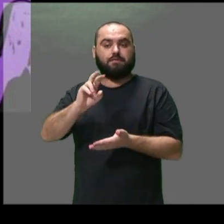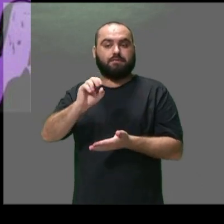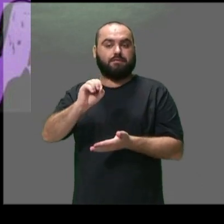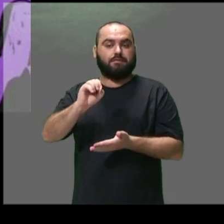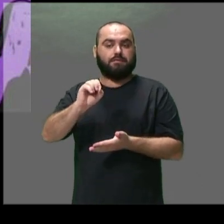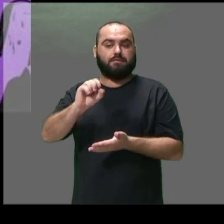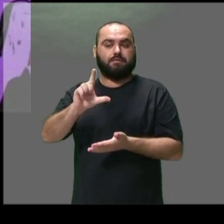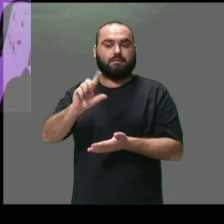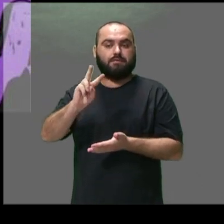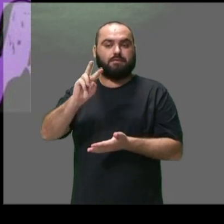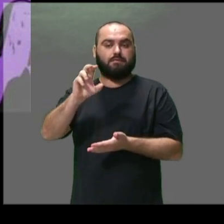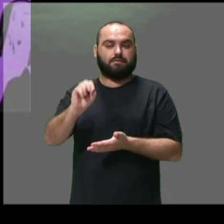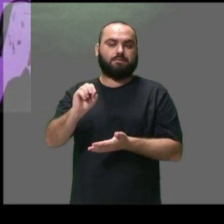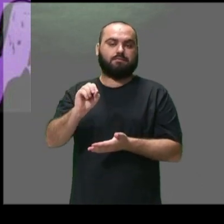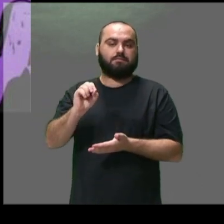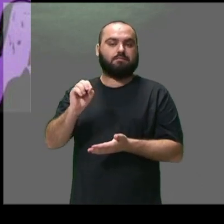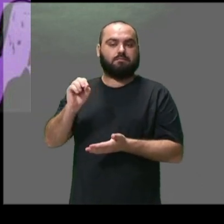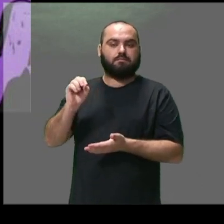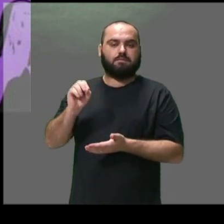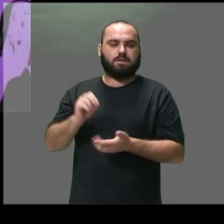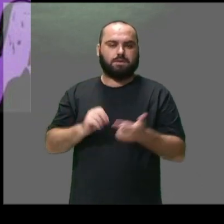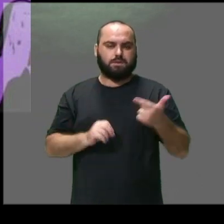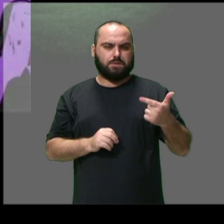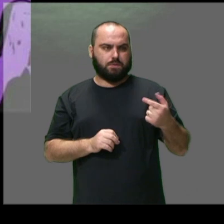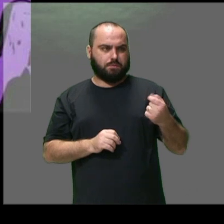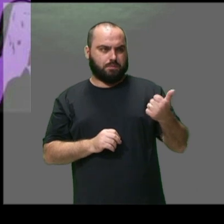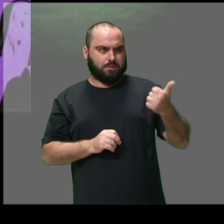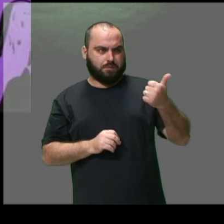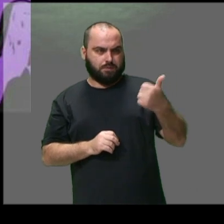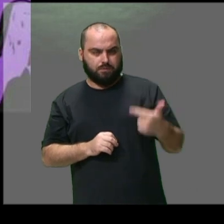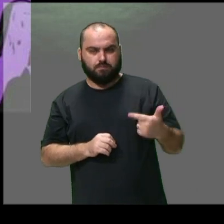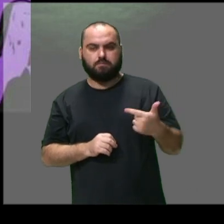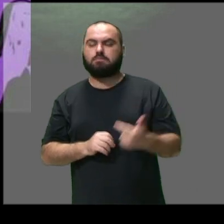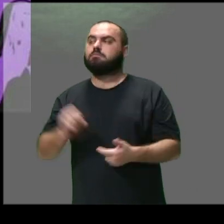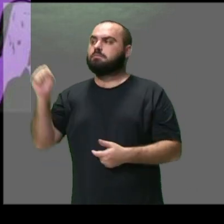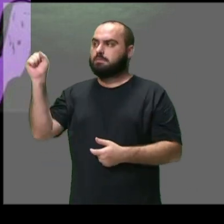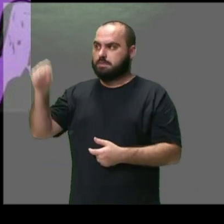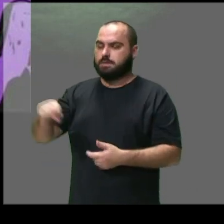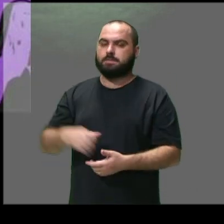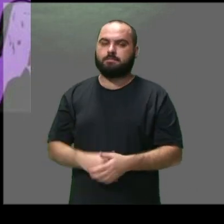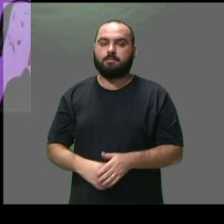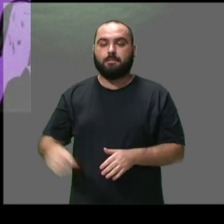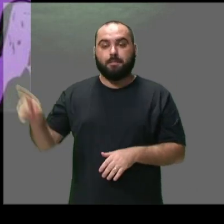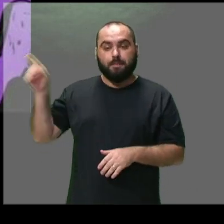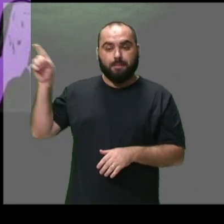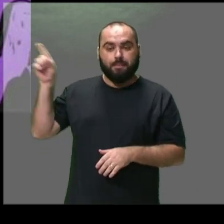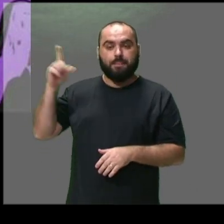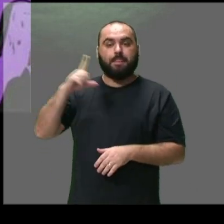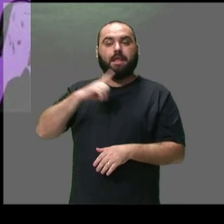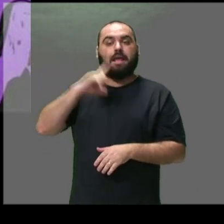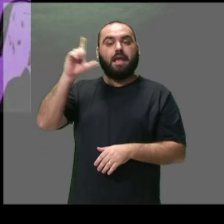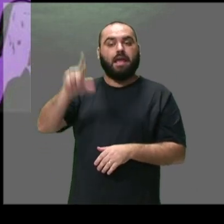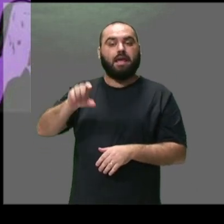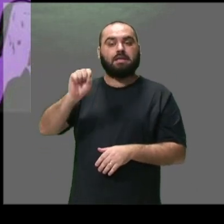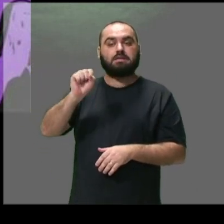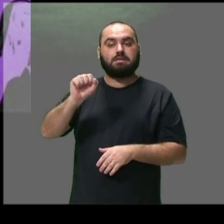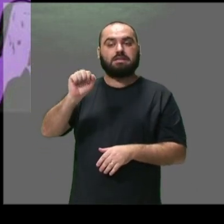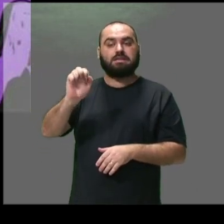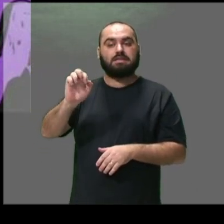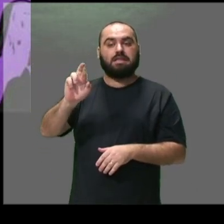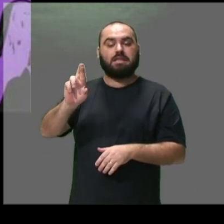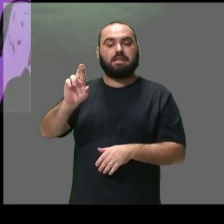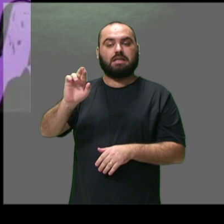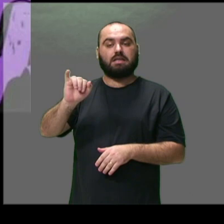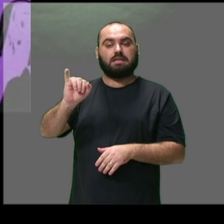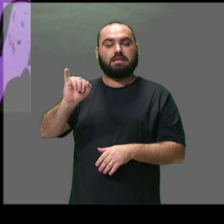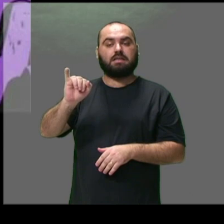para cá. Essa aqui faz parte 2012. de uma série de serigrafias.